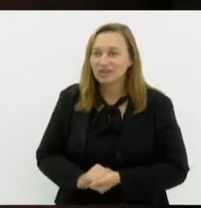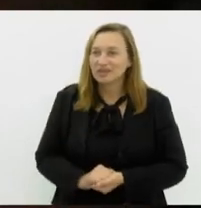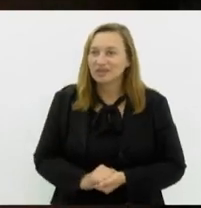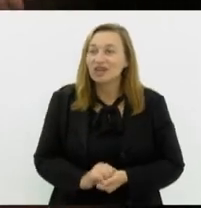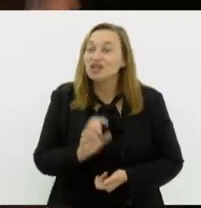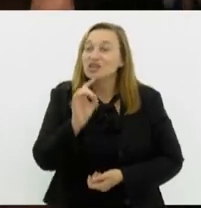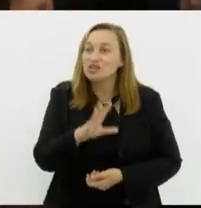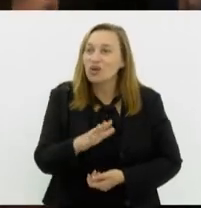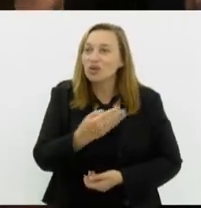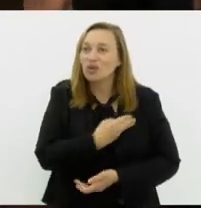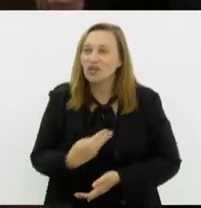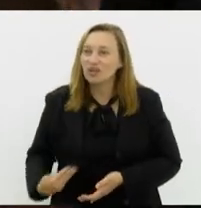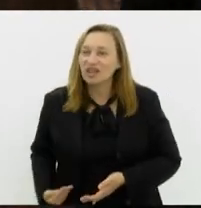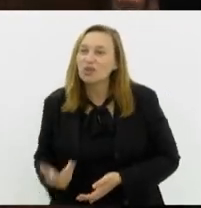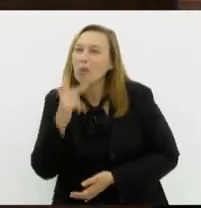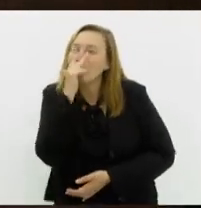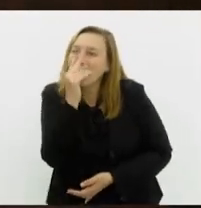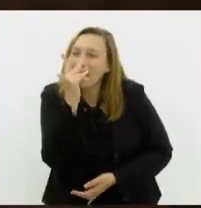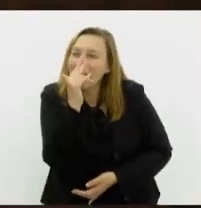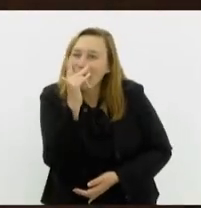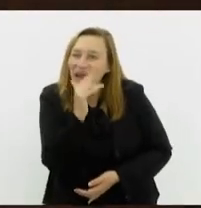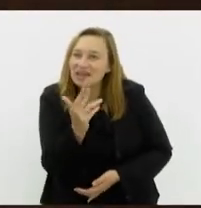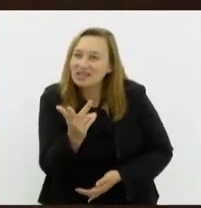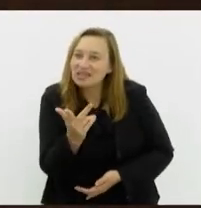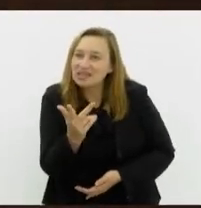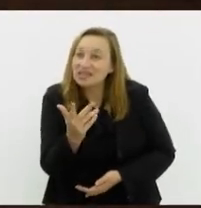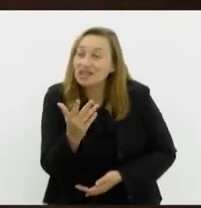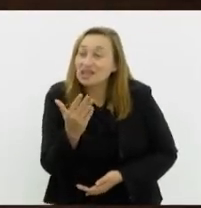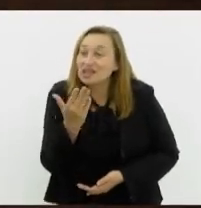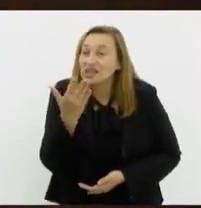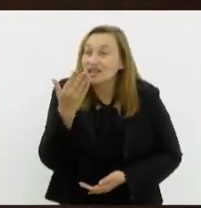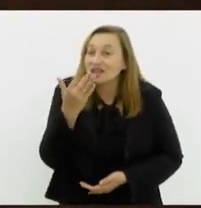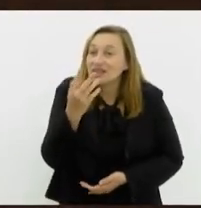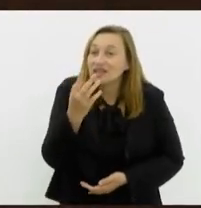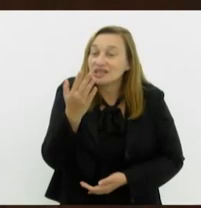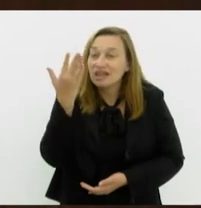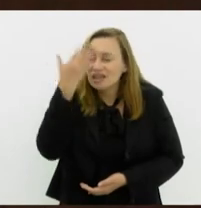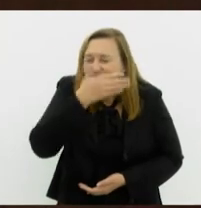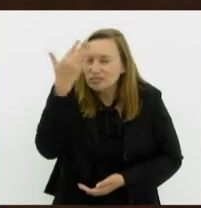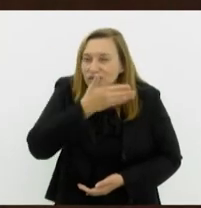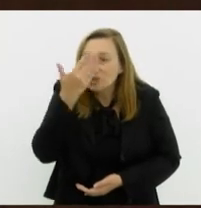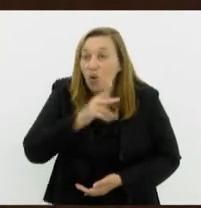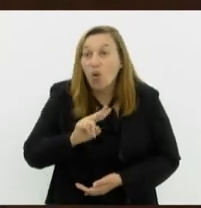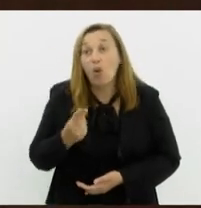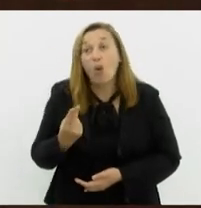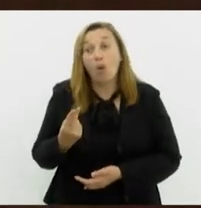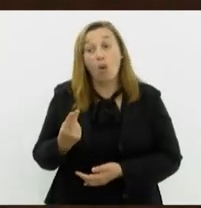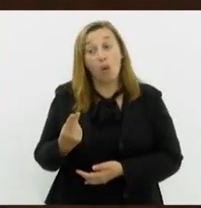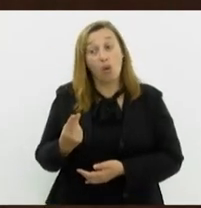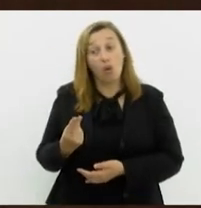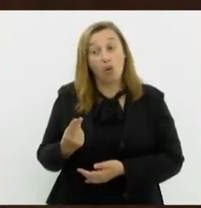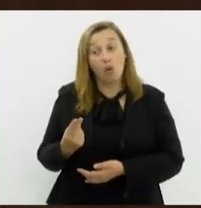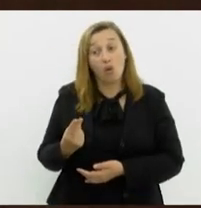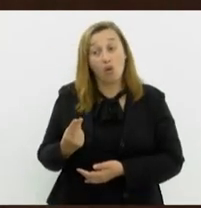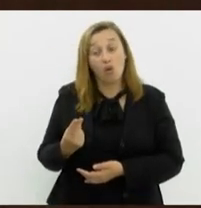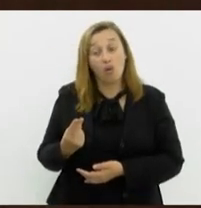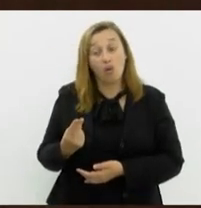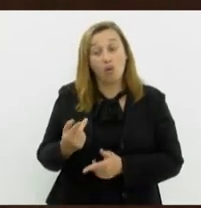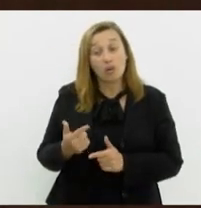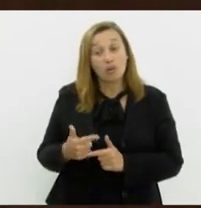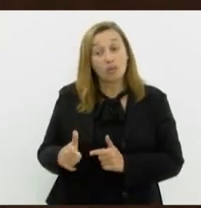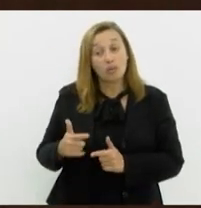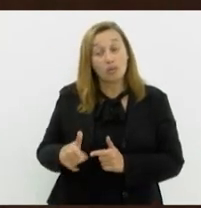Só que o governador parece que está ou de olhos tapados ou tem rabo preso, porra. Não dá para entender o que acontece